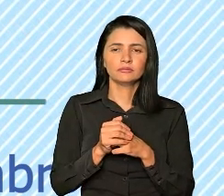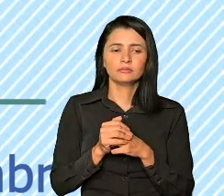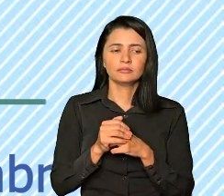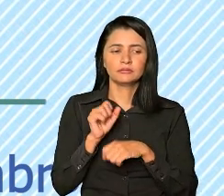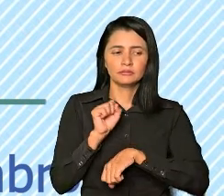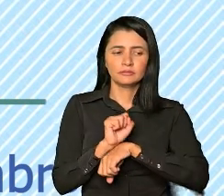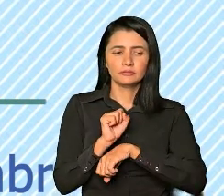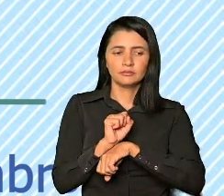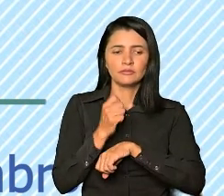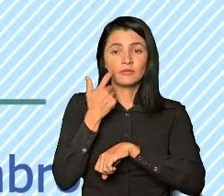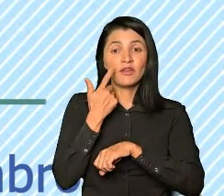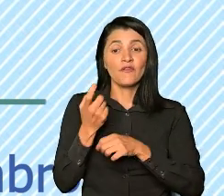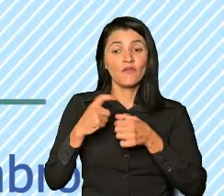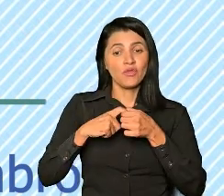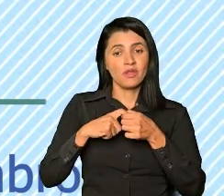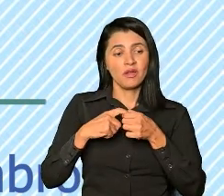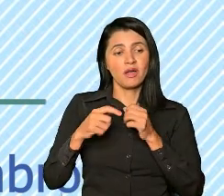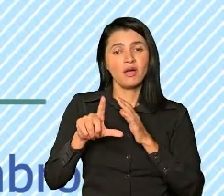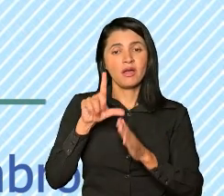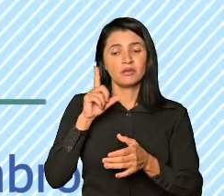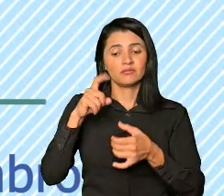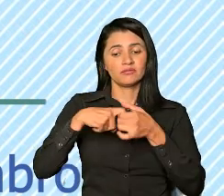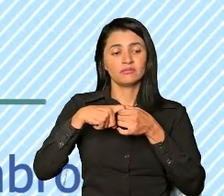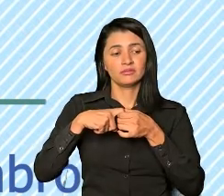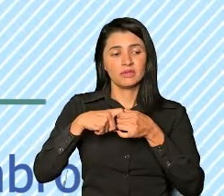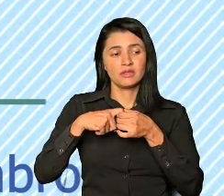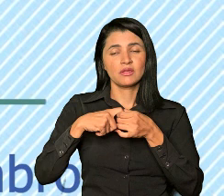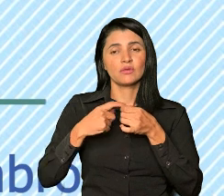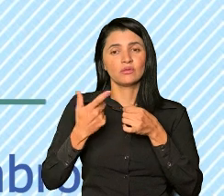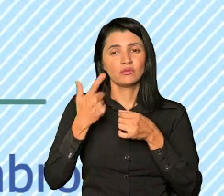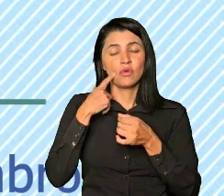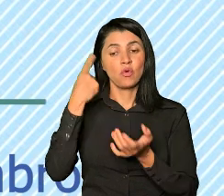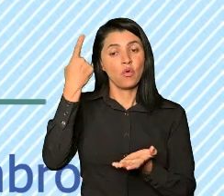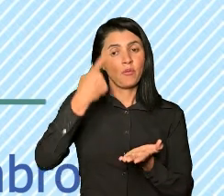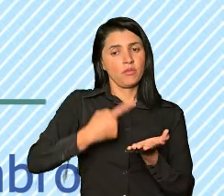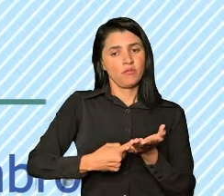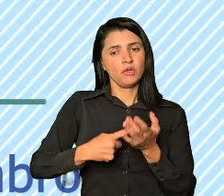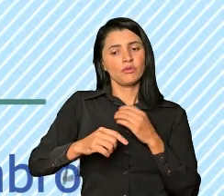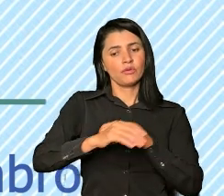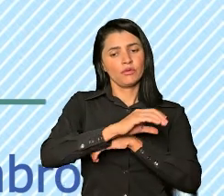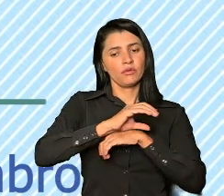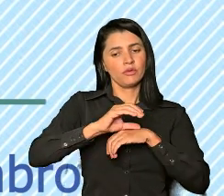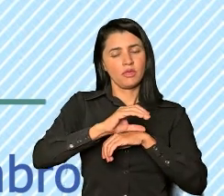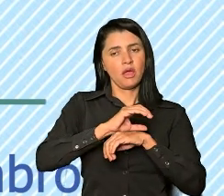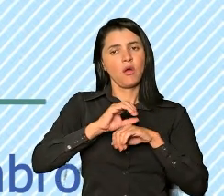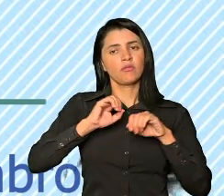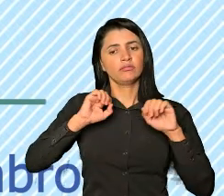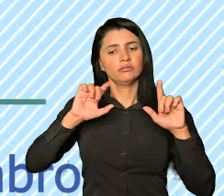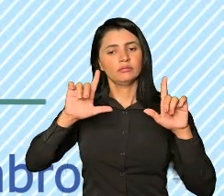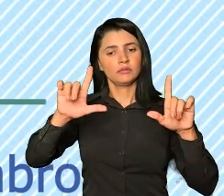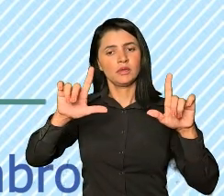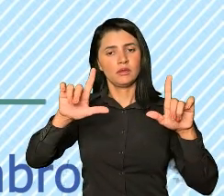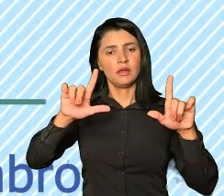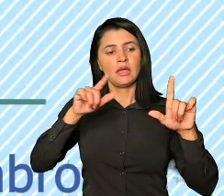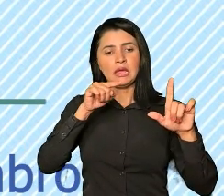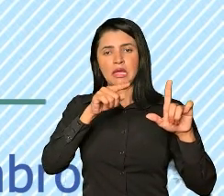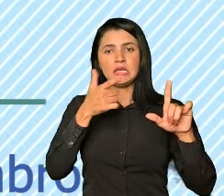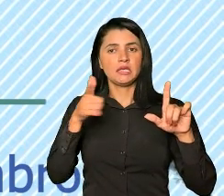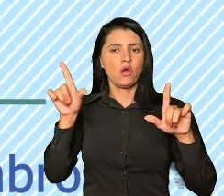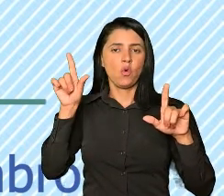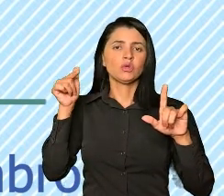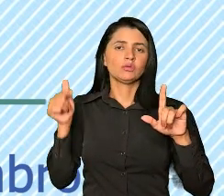parou agora, mas eu queria que voltasse ao quadro Compromisso Constitucional, porque esse é o segundo quadro que eu vou mostrar, a